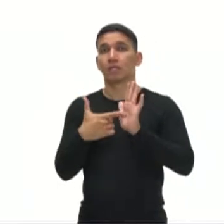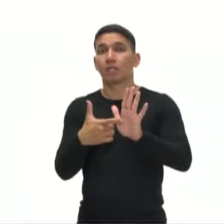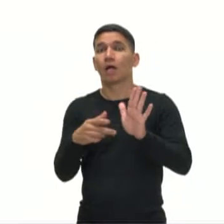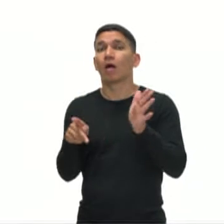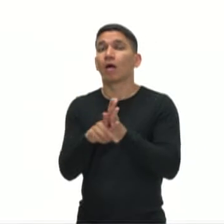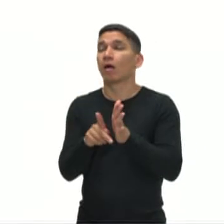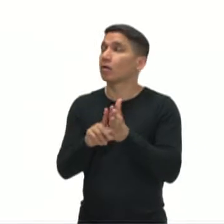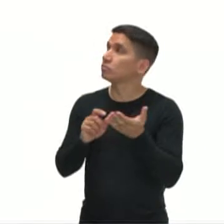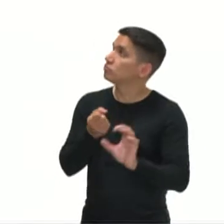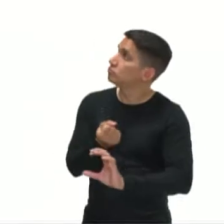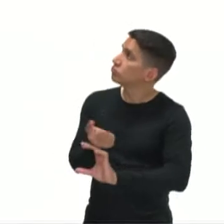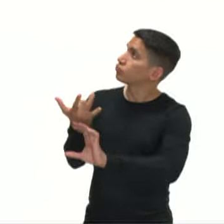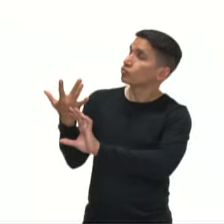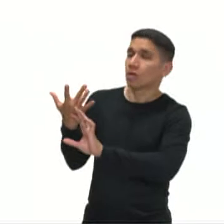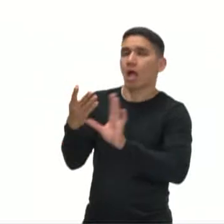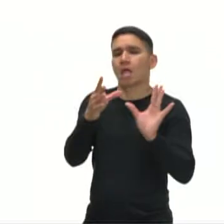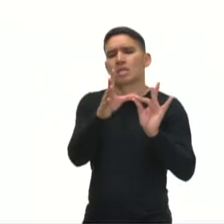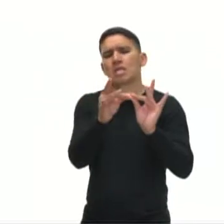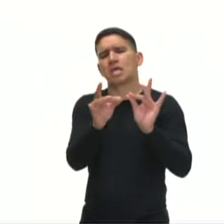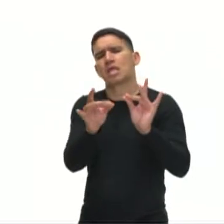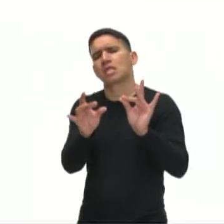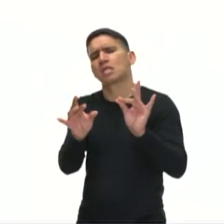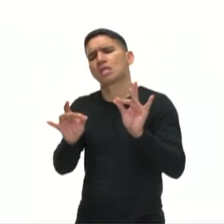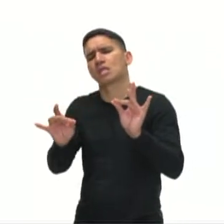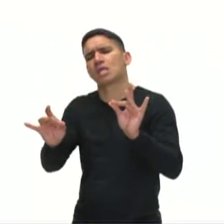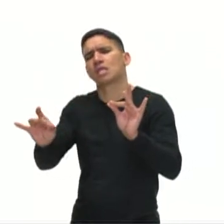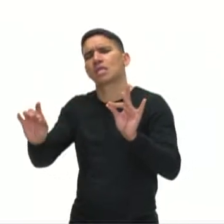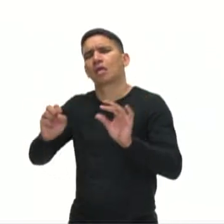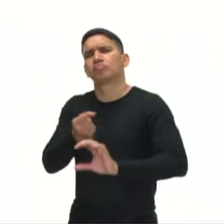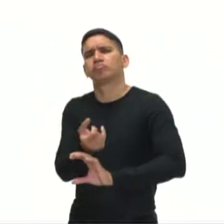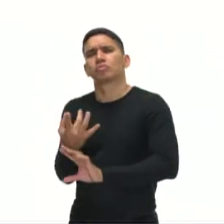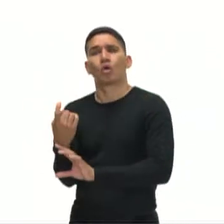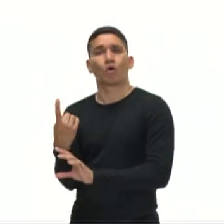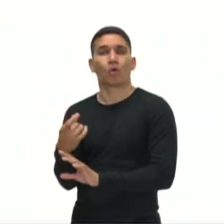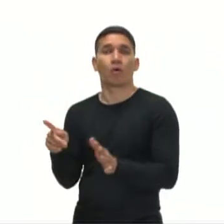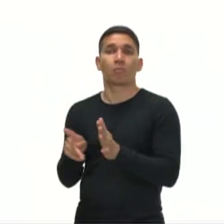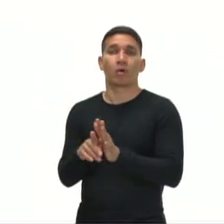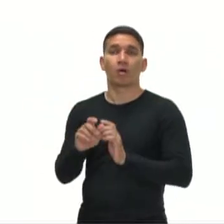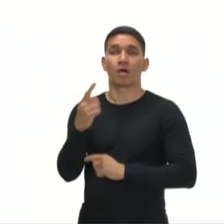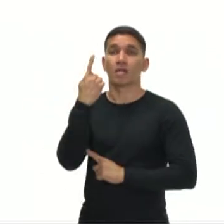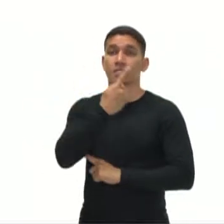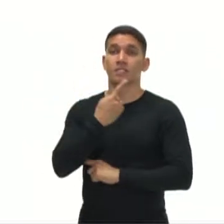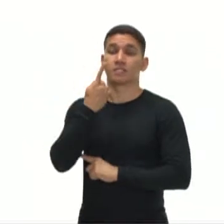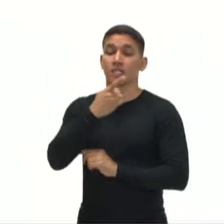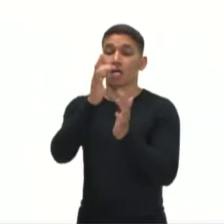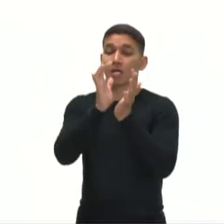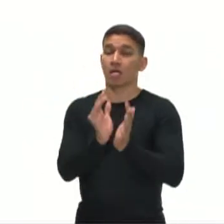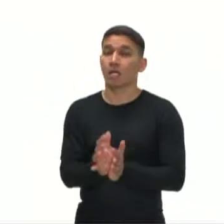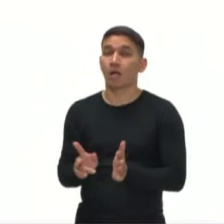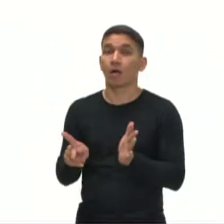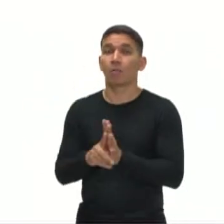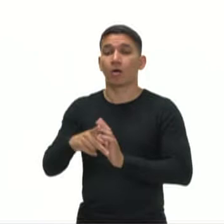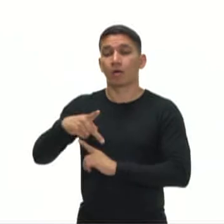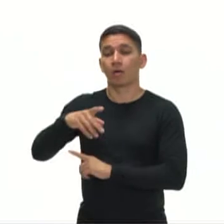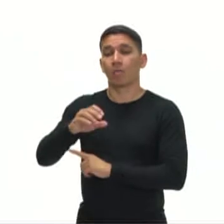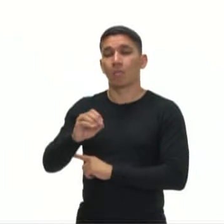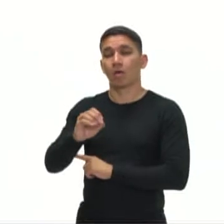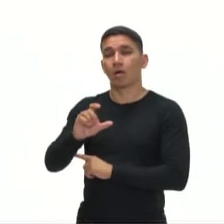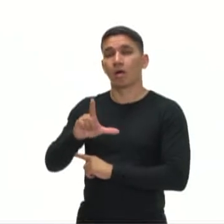Ela é um polímero de cadeia longa, composto de um só monômero, a glicose, classificada como um polissacarídeo